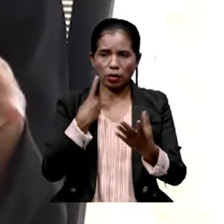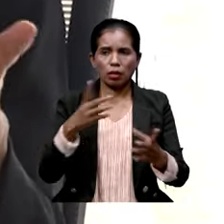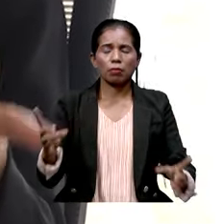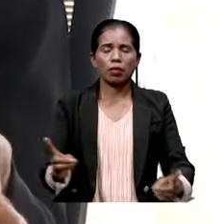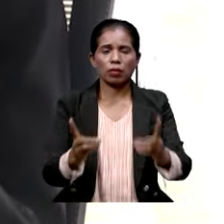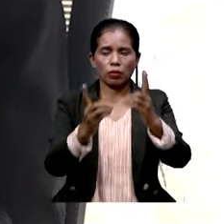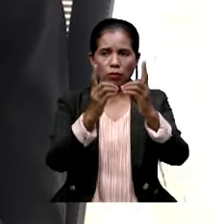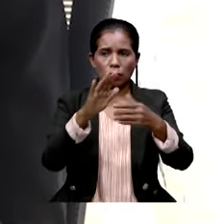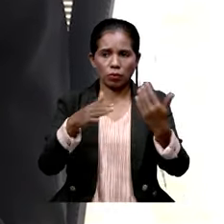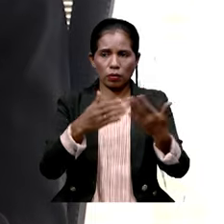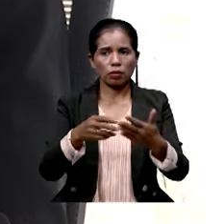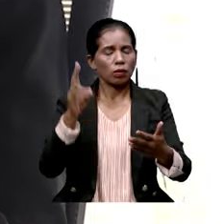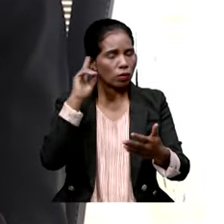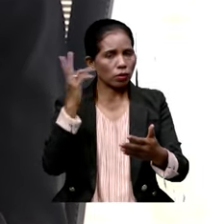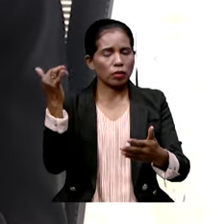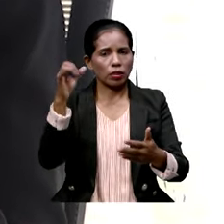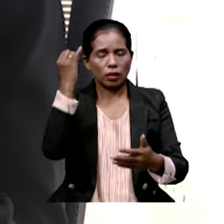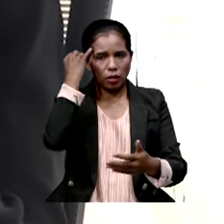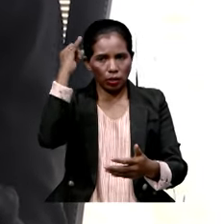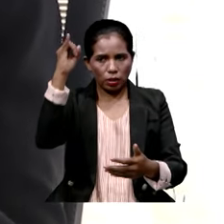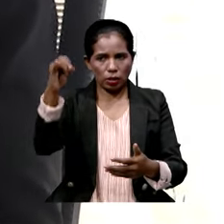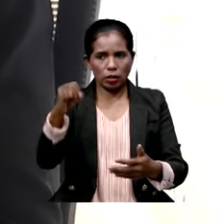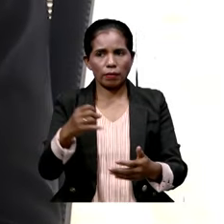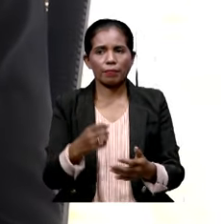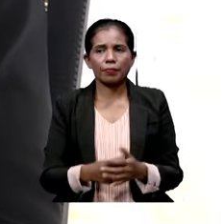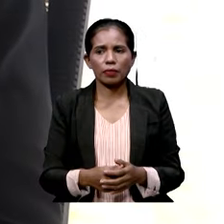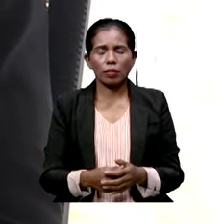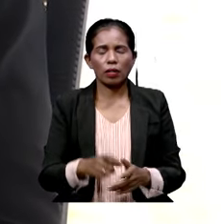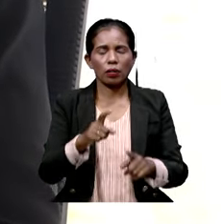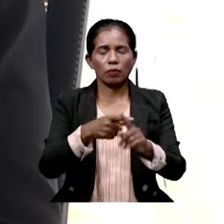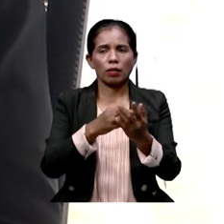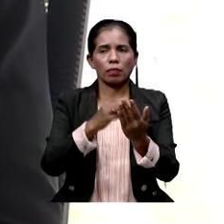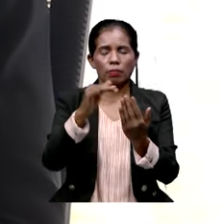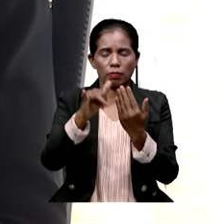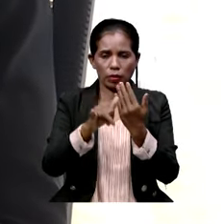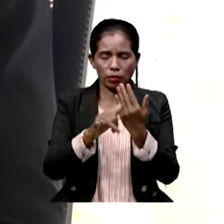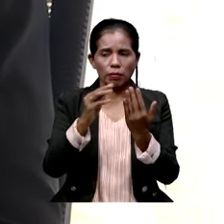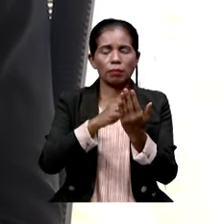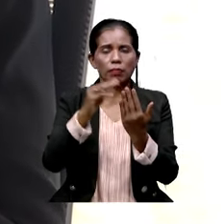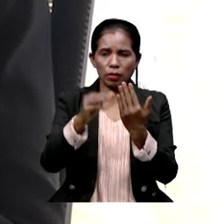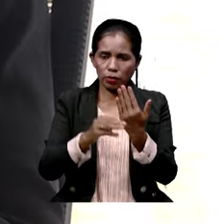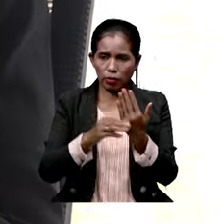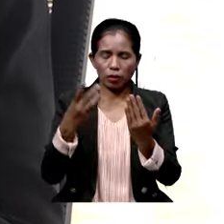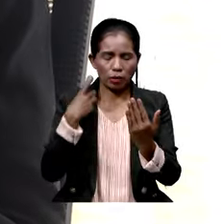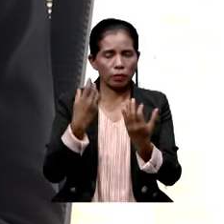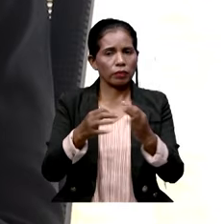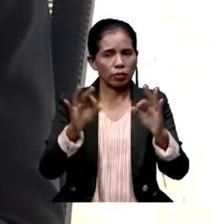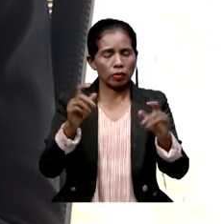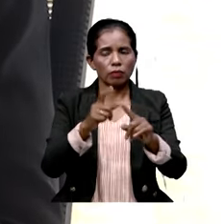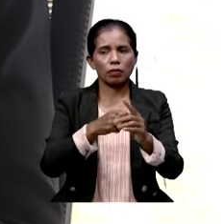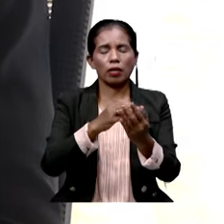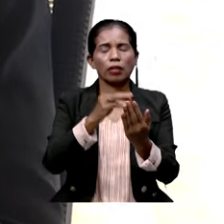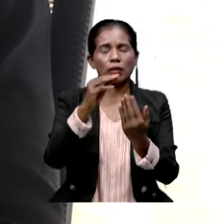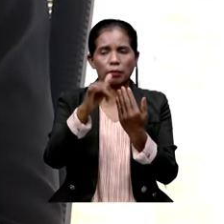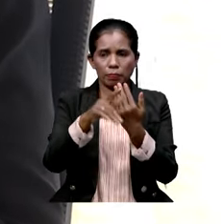roto. Poder rolar mais ou menos era uma ideia. E finalmente, em março, a mim conclui, abril, primeira semana